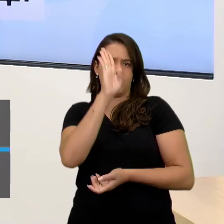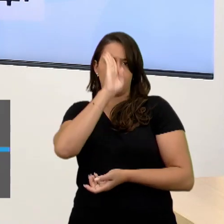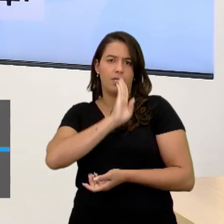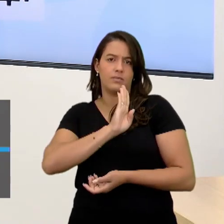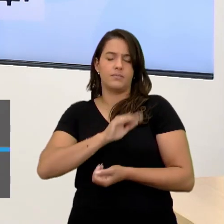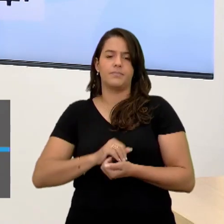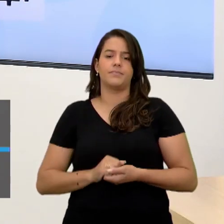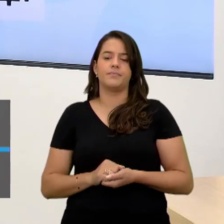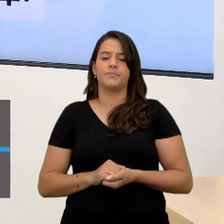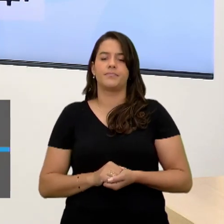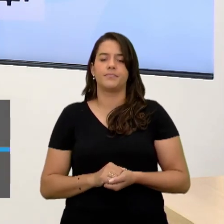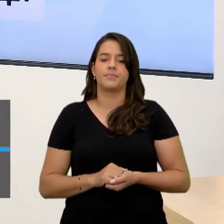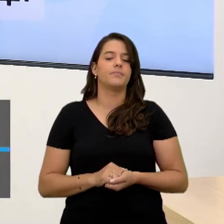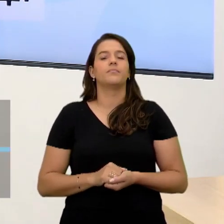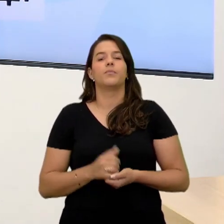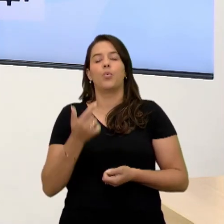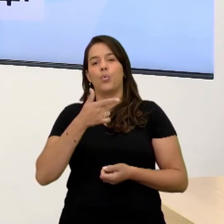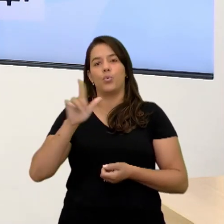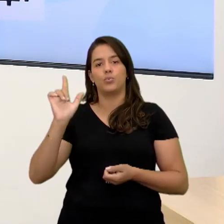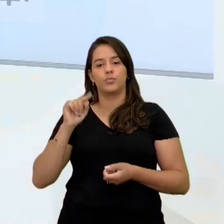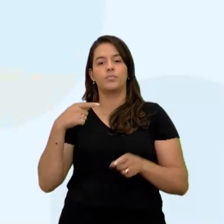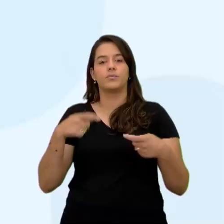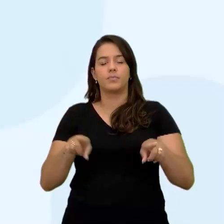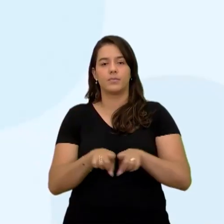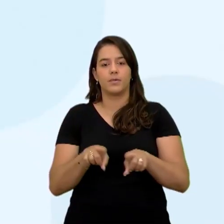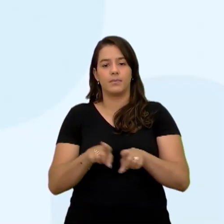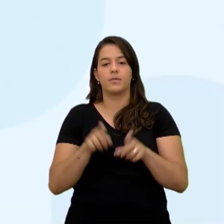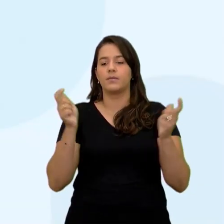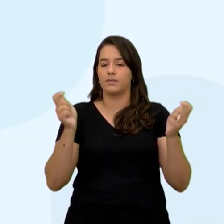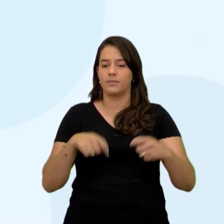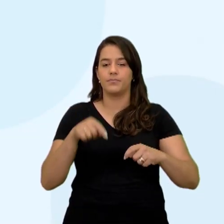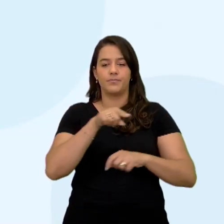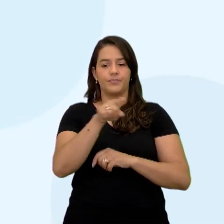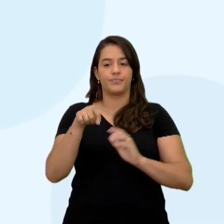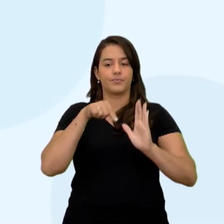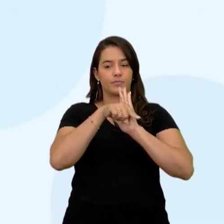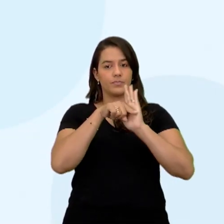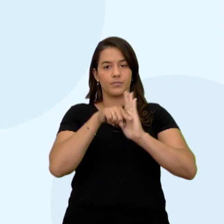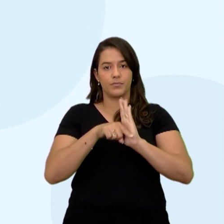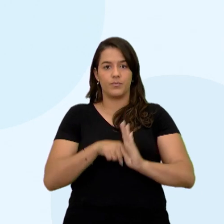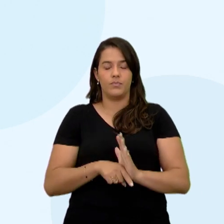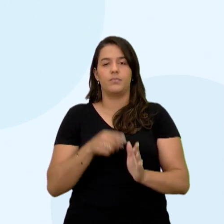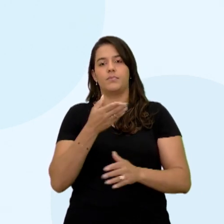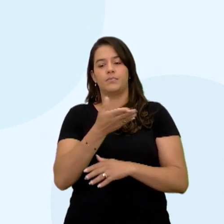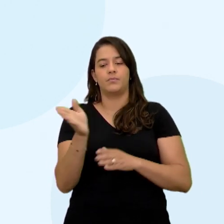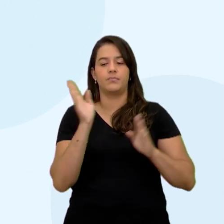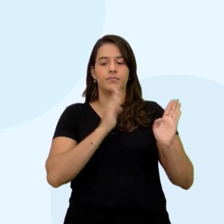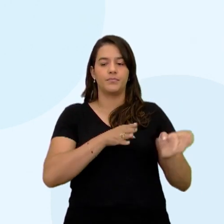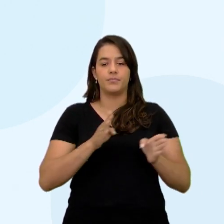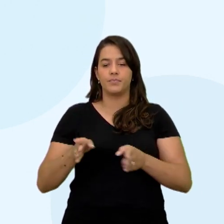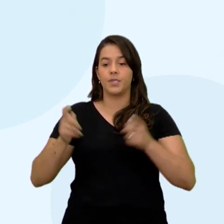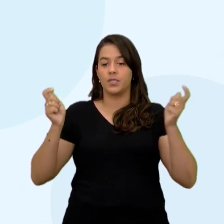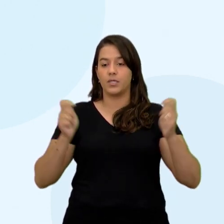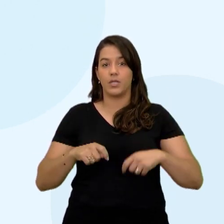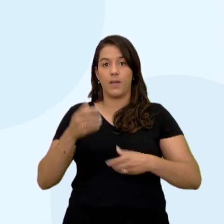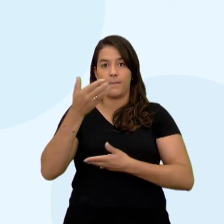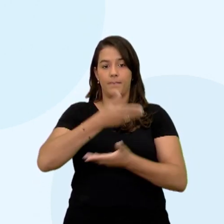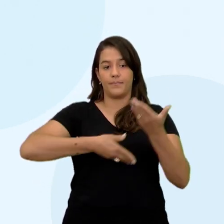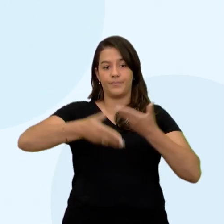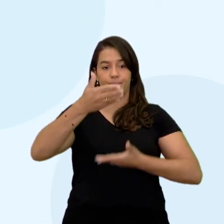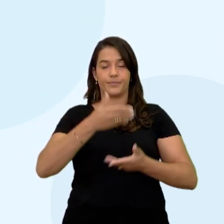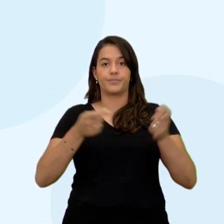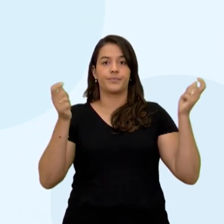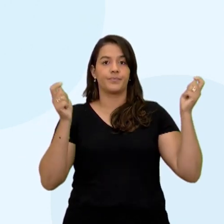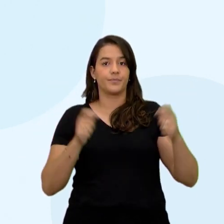digitais, Evernote. Vai lá e pesquisa, tá? É um bloco de notas para se organizar direitinho, onde vocês podem trocar informação entre